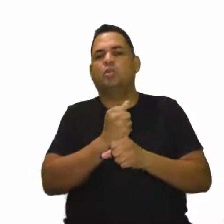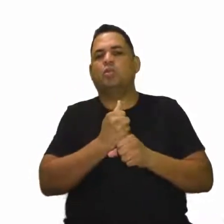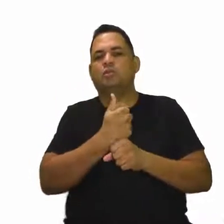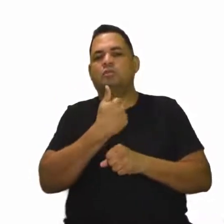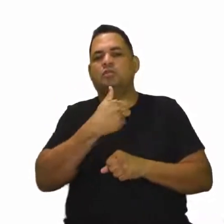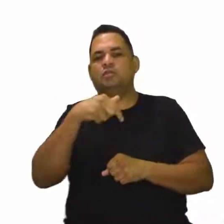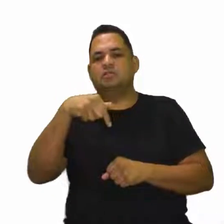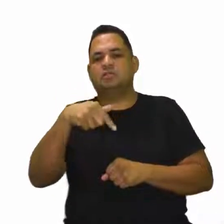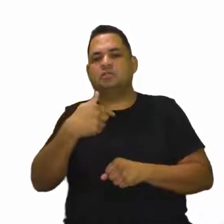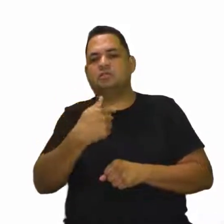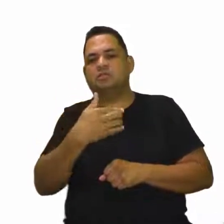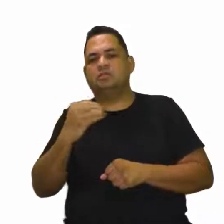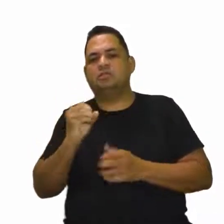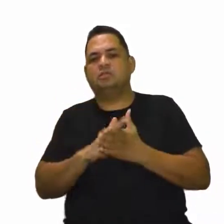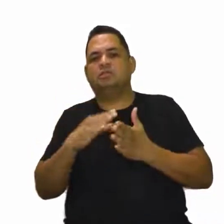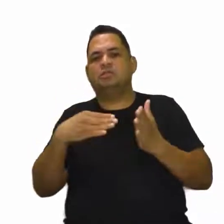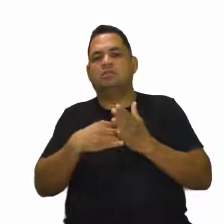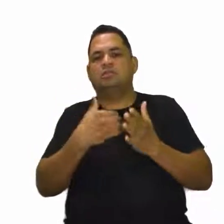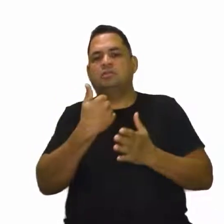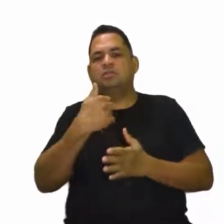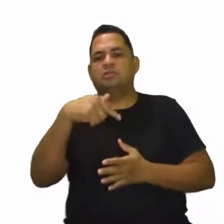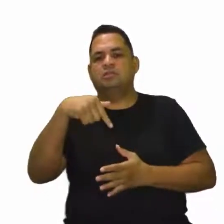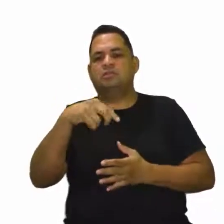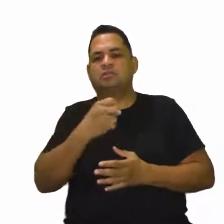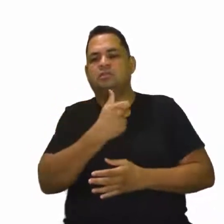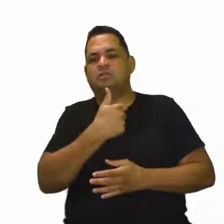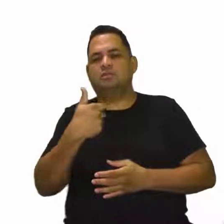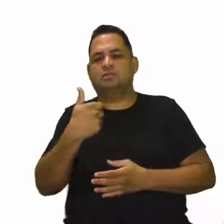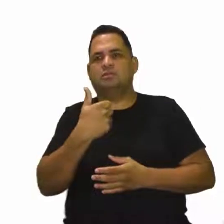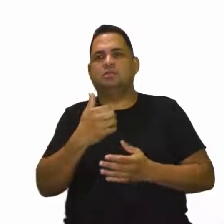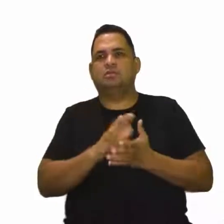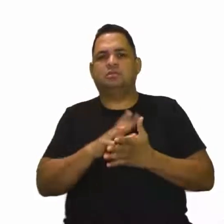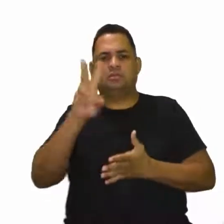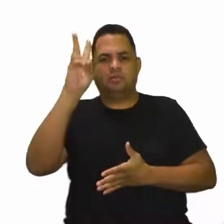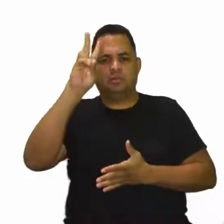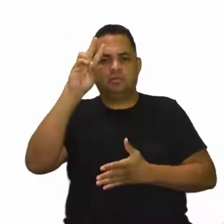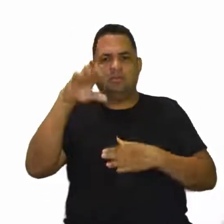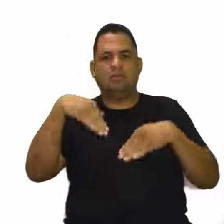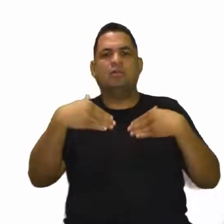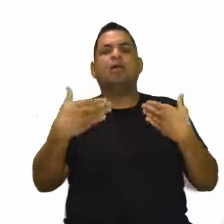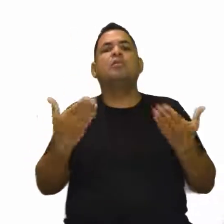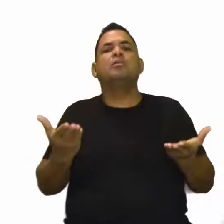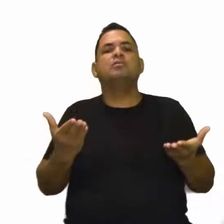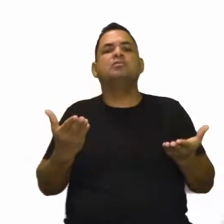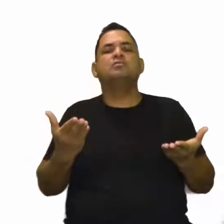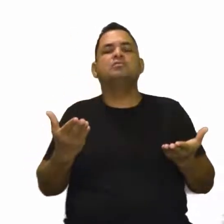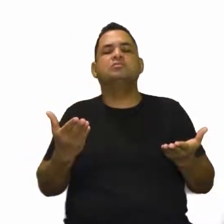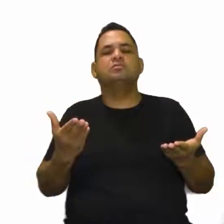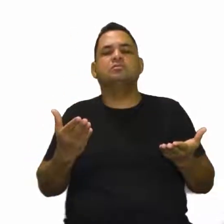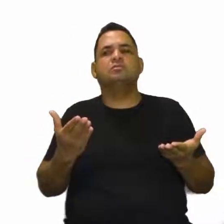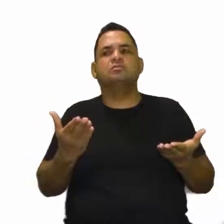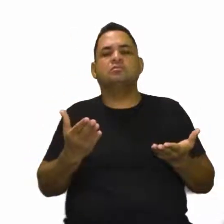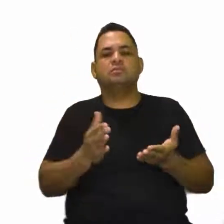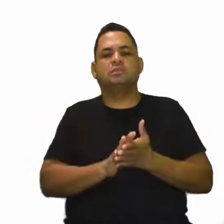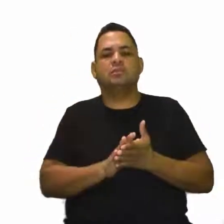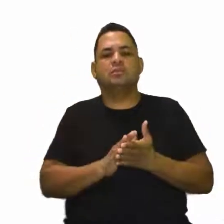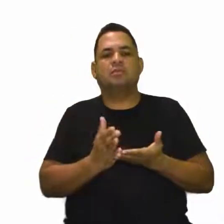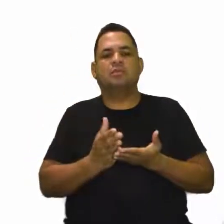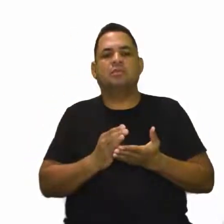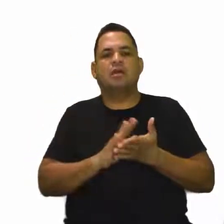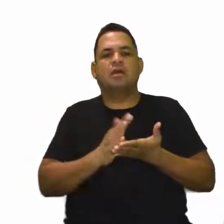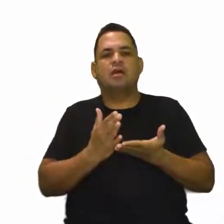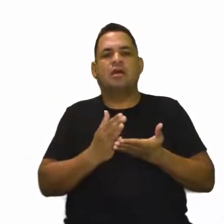a 1711. Lembraram? Pois é. Sabe qual foi o outro momento que a República